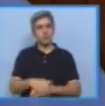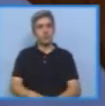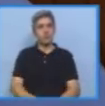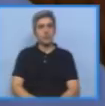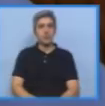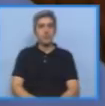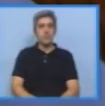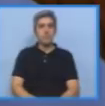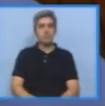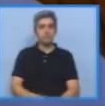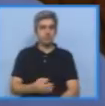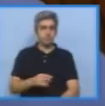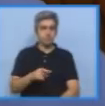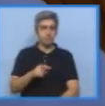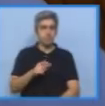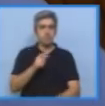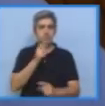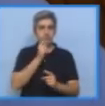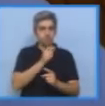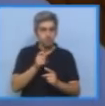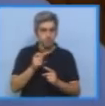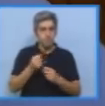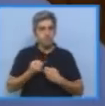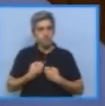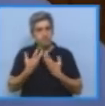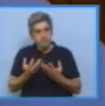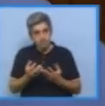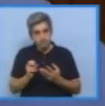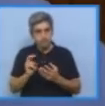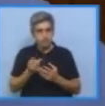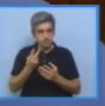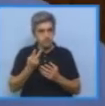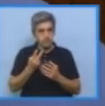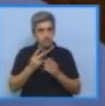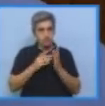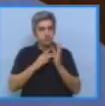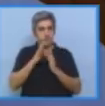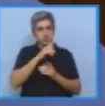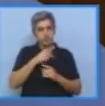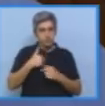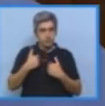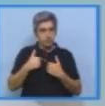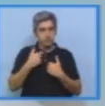Porque, de facto, é acompanhado de palavras e gestos. O próprio Jesus, quando